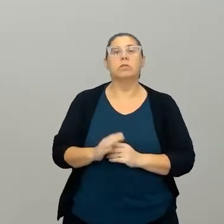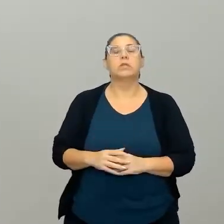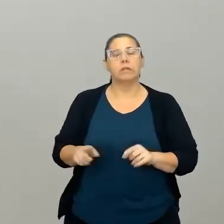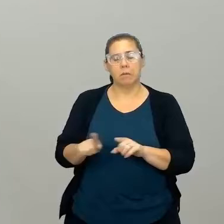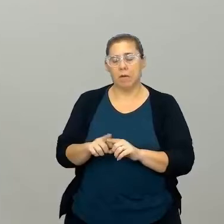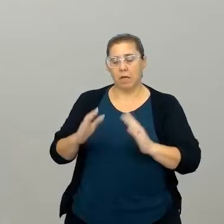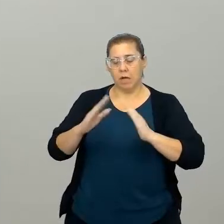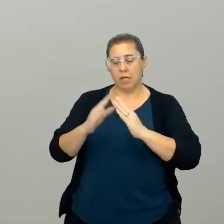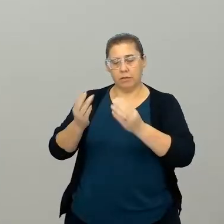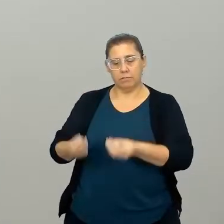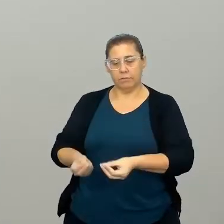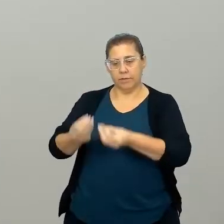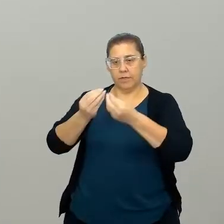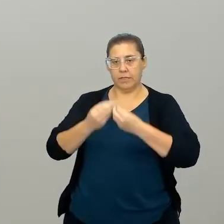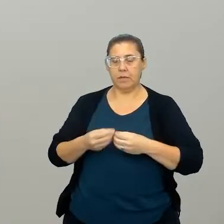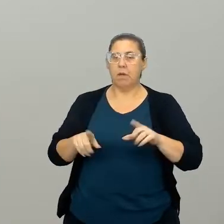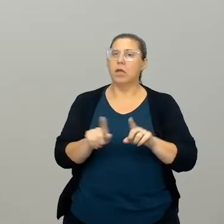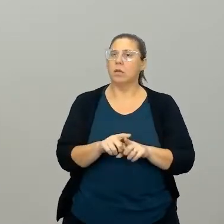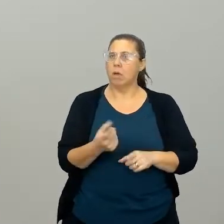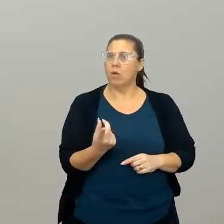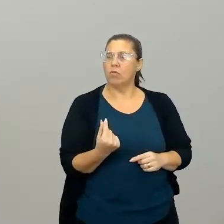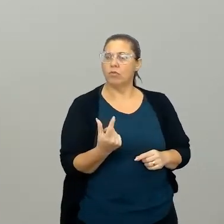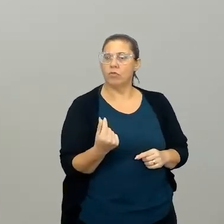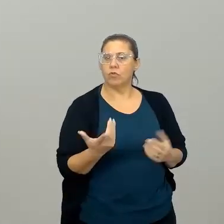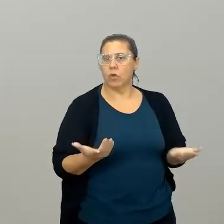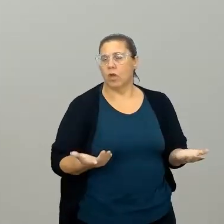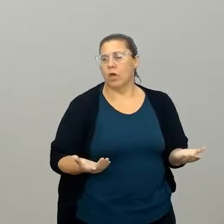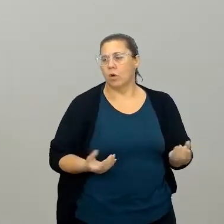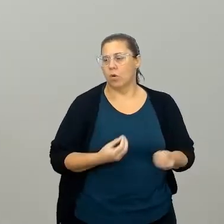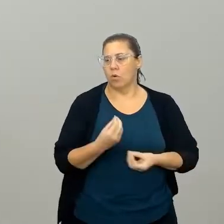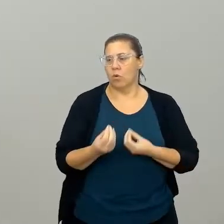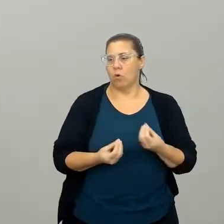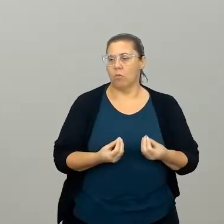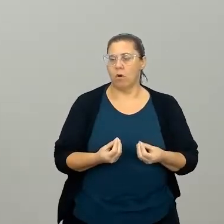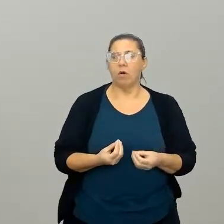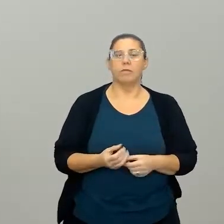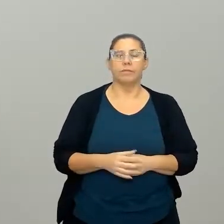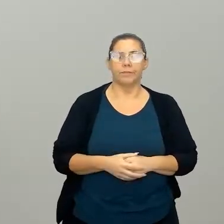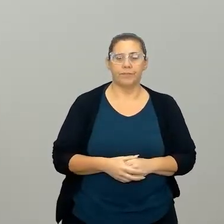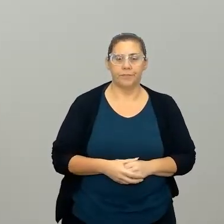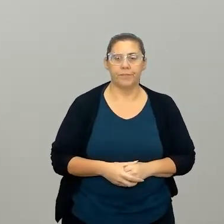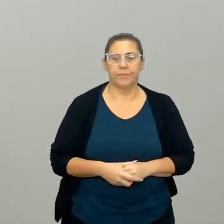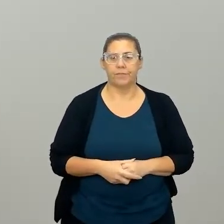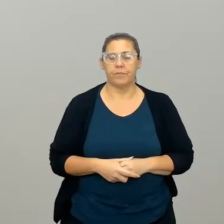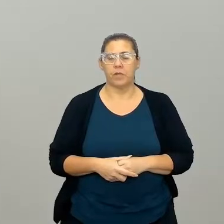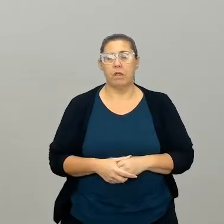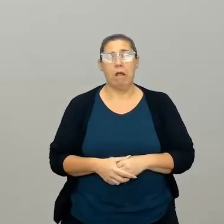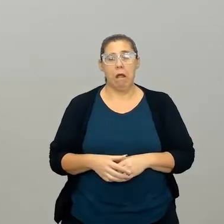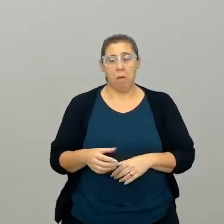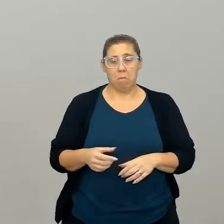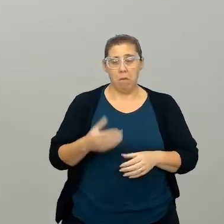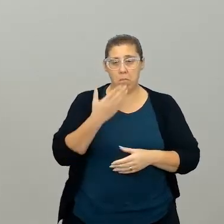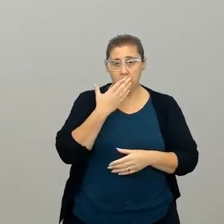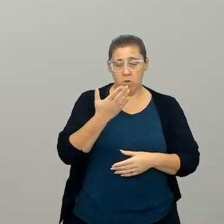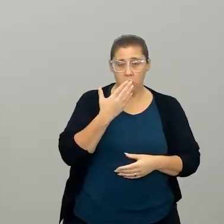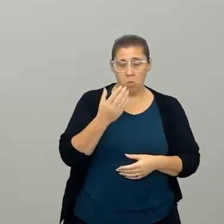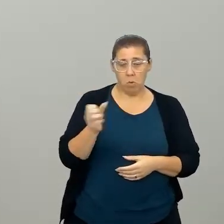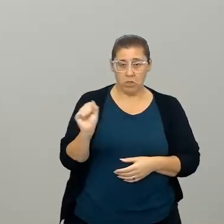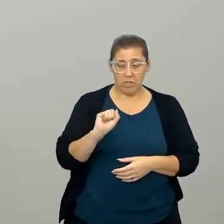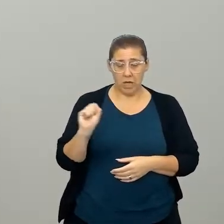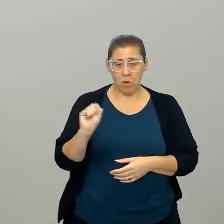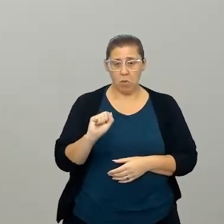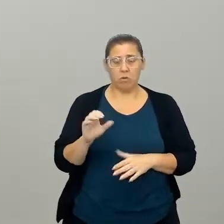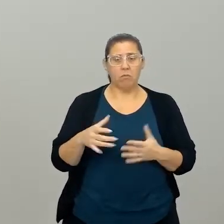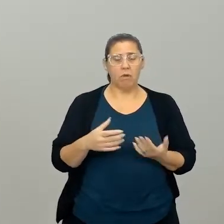e as transações financeiras, e eu estou falando de milhares de pedidos por segundo. Então você tem uma velocidade de